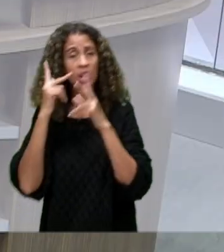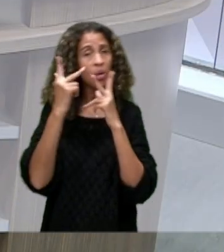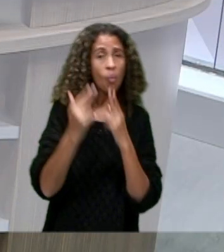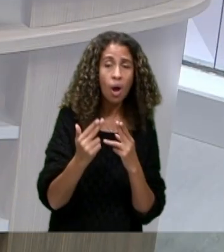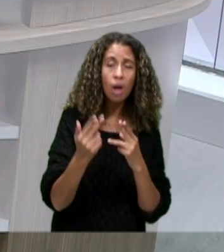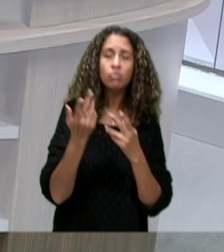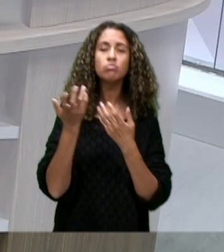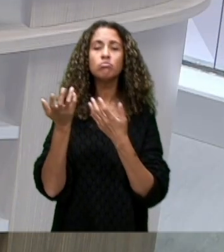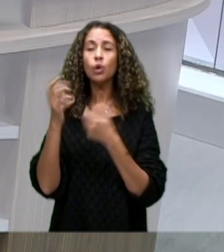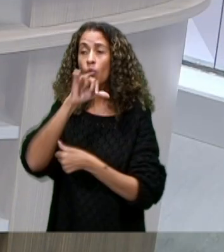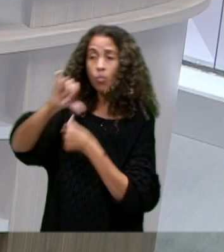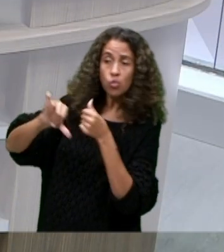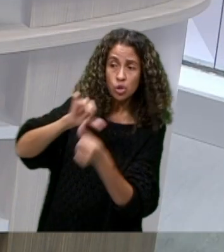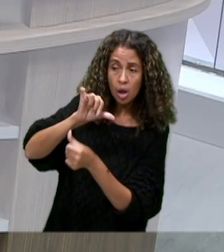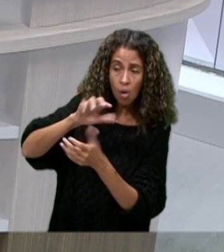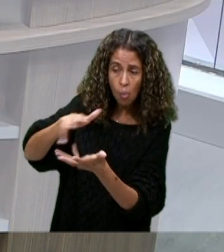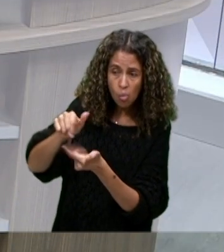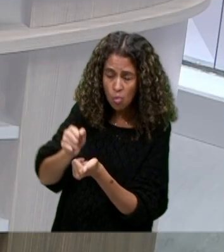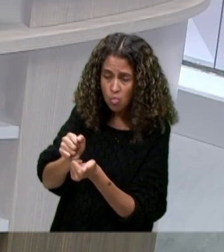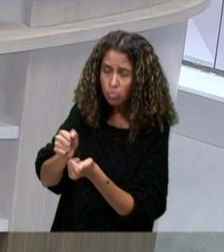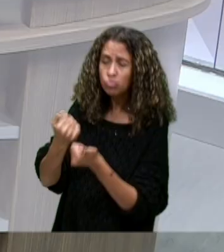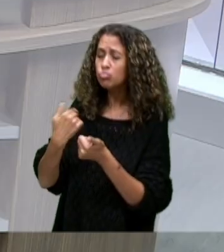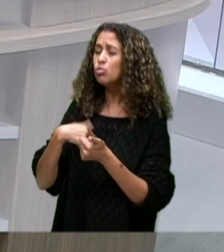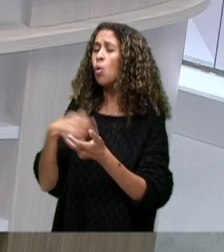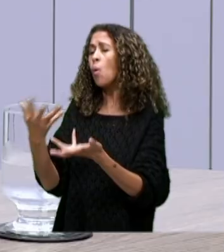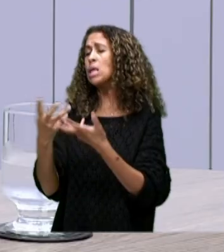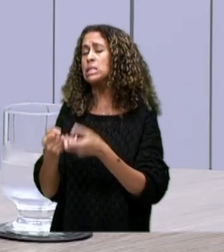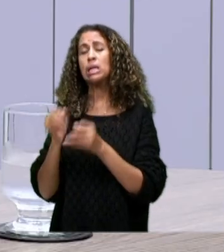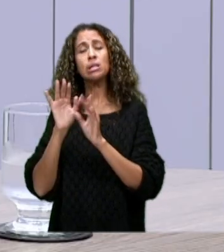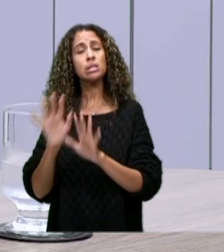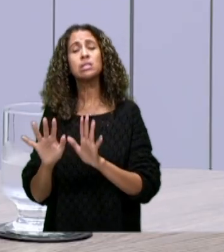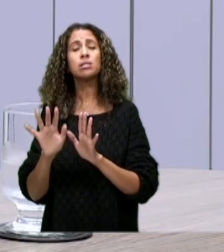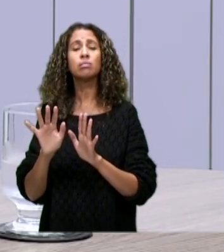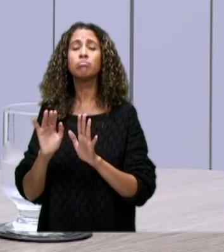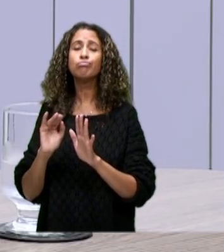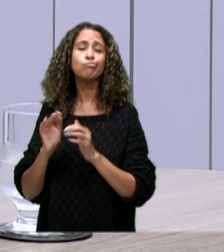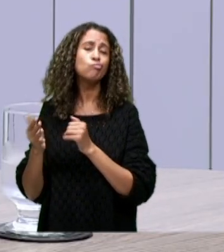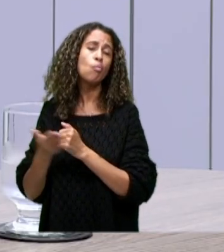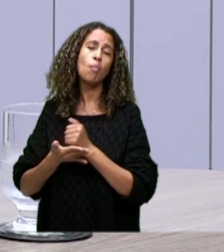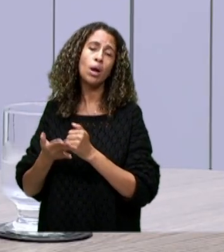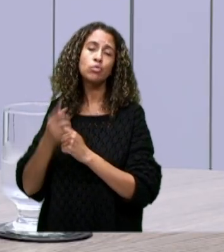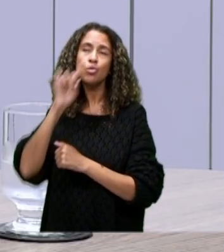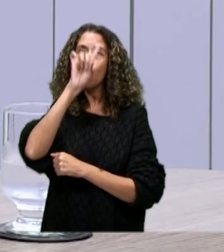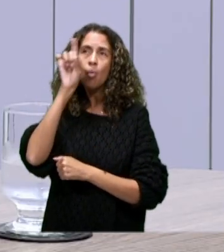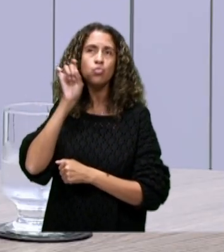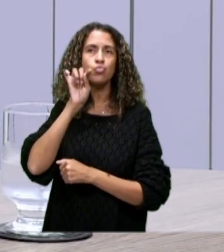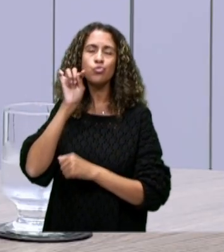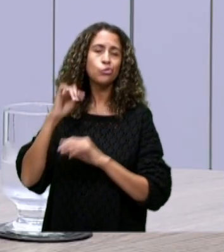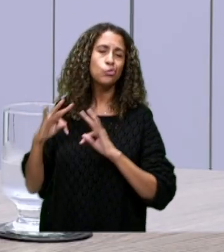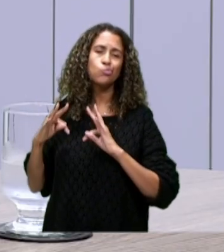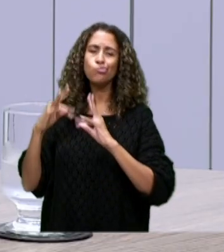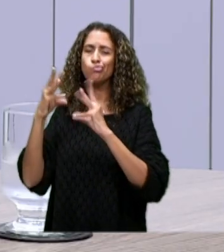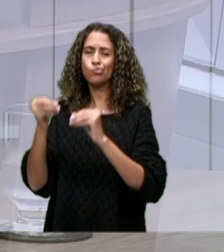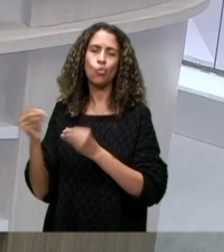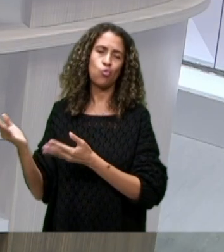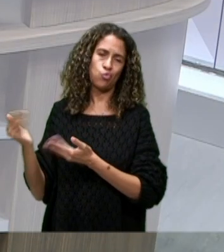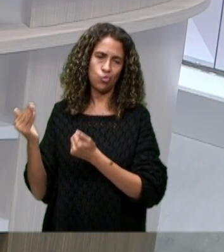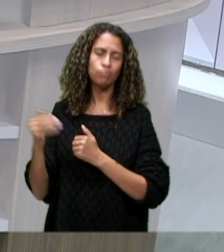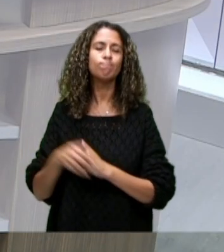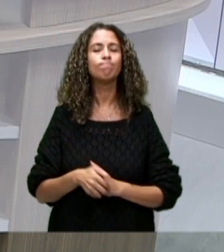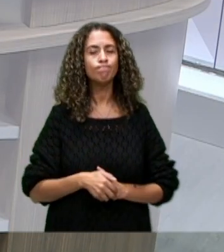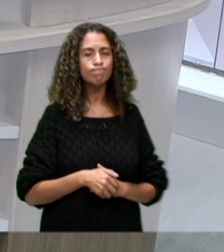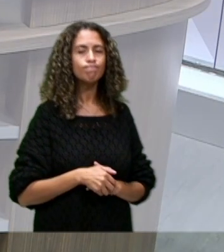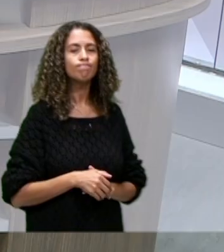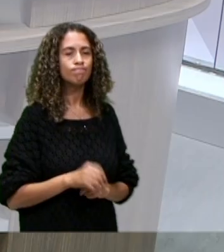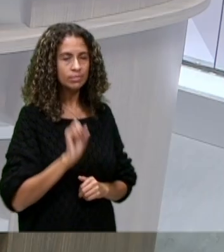quero mudar o mundo? Será que eu quero o mundo como tá bom para mim? Acho que é o básico da adolescência desde sempre, né? E